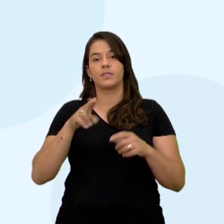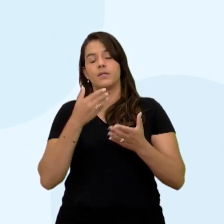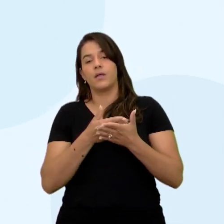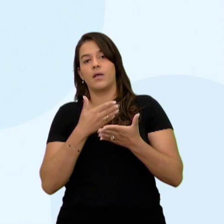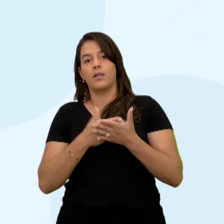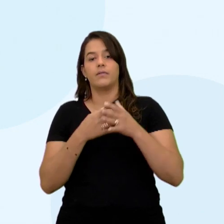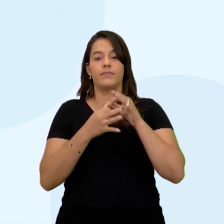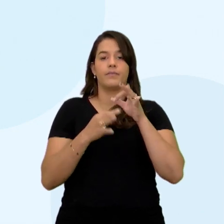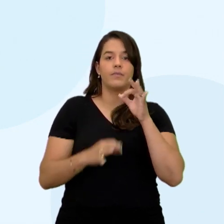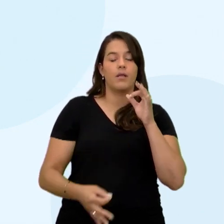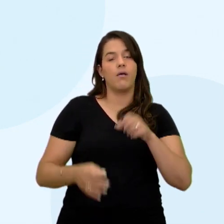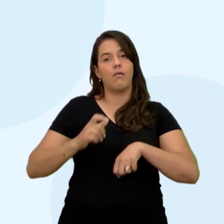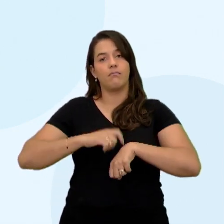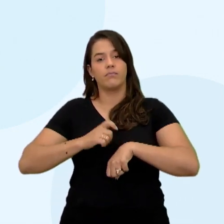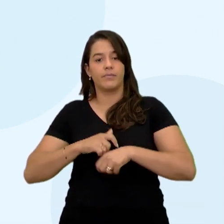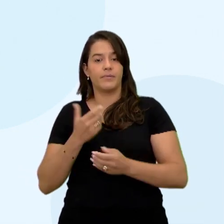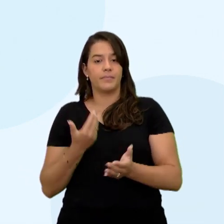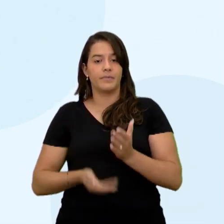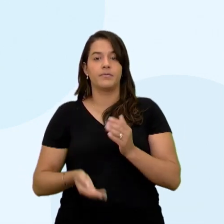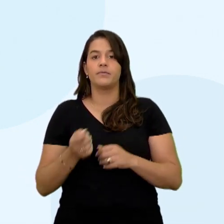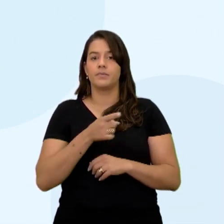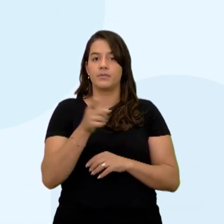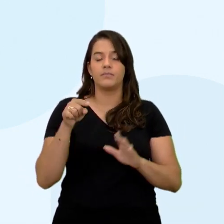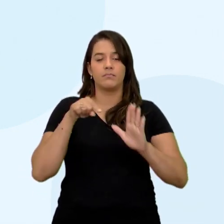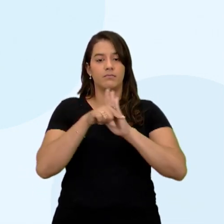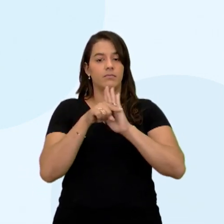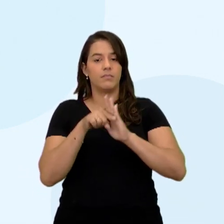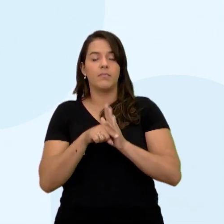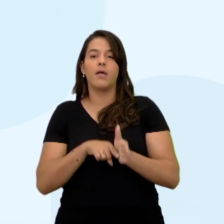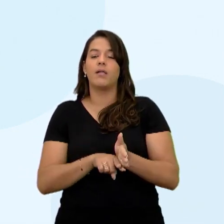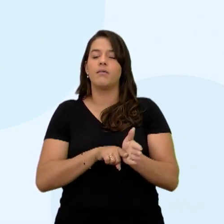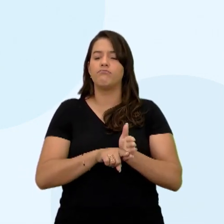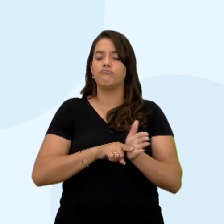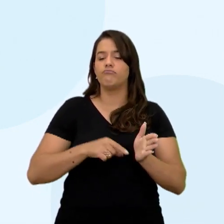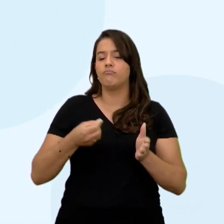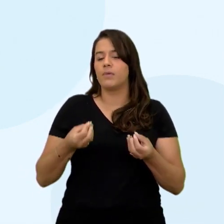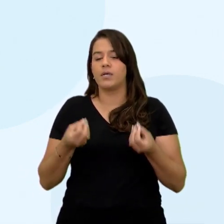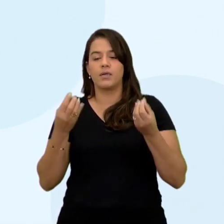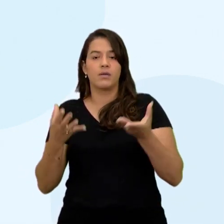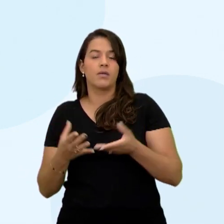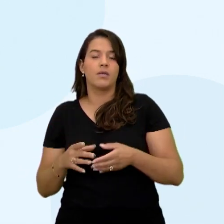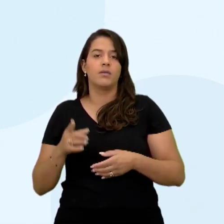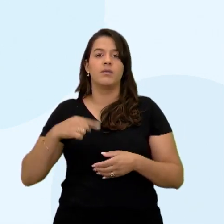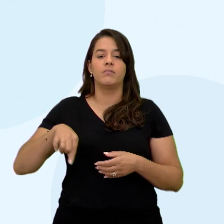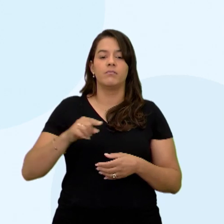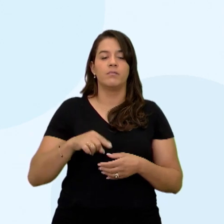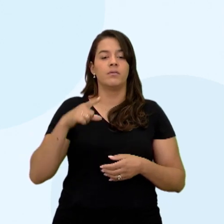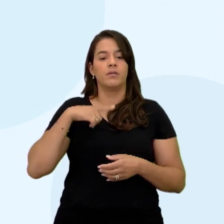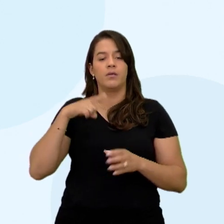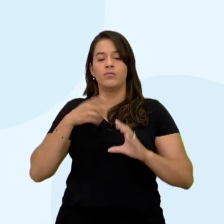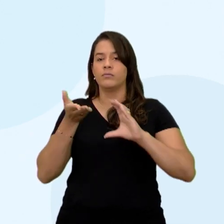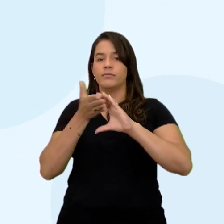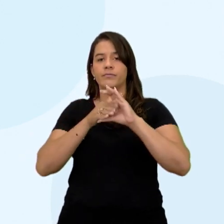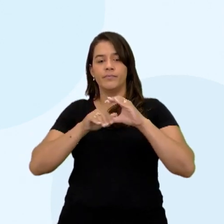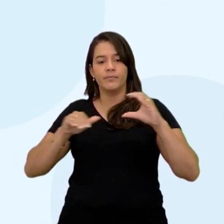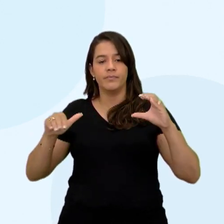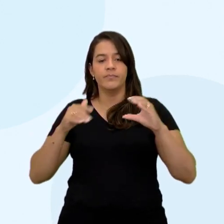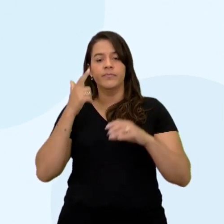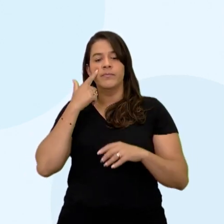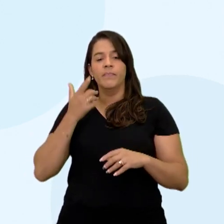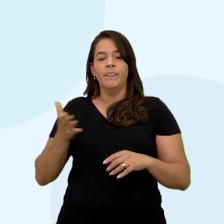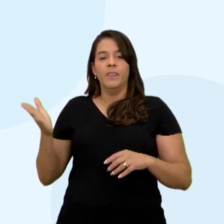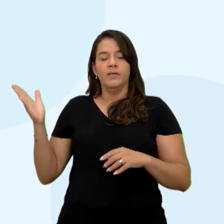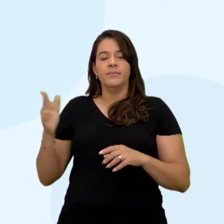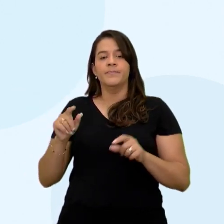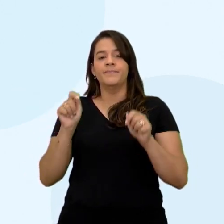longa e vão perder muito tempo. Mas pesquisa para que serve, como é, olha só. Tem um que é o Canva, né, para você